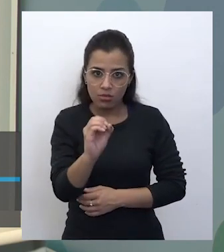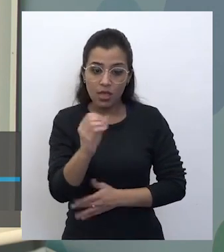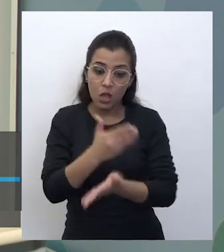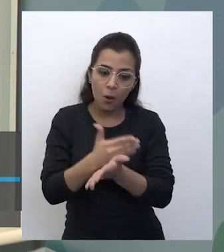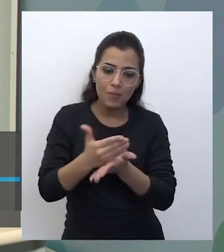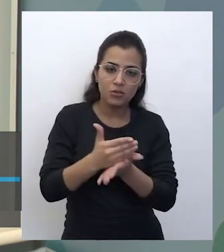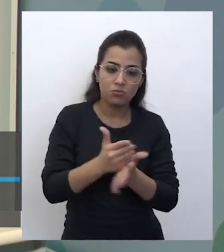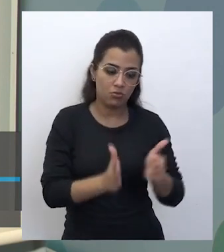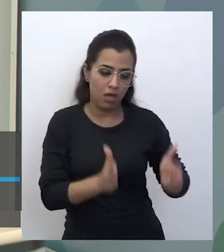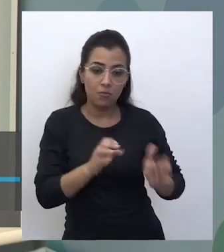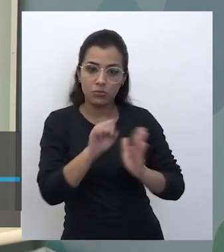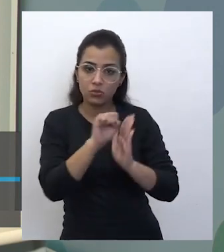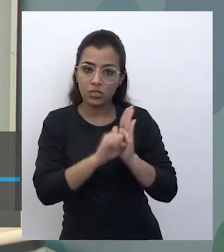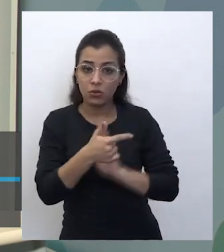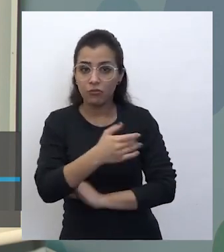muito mais